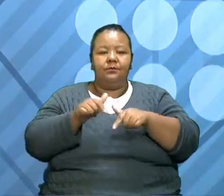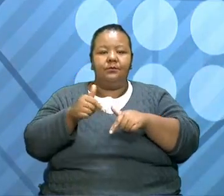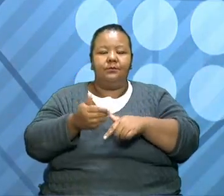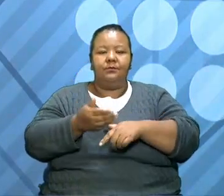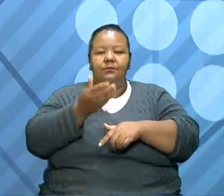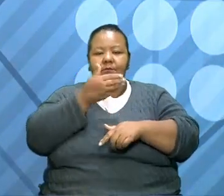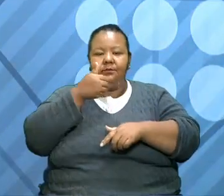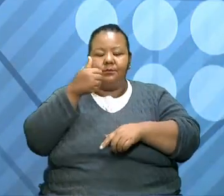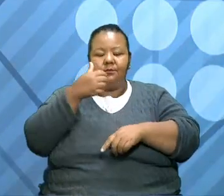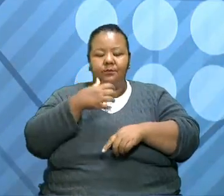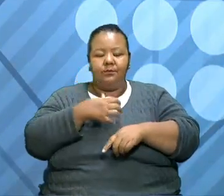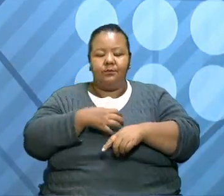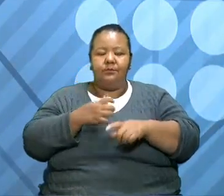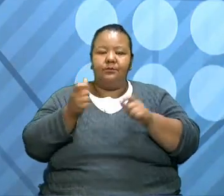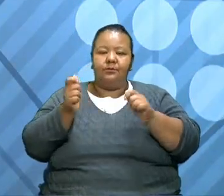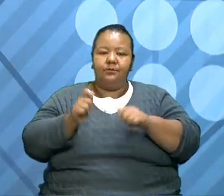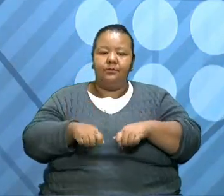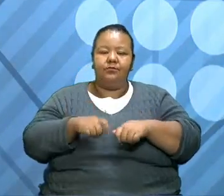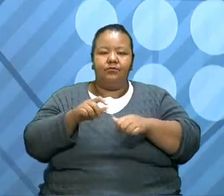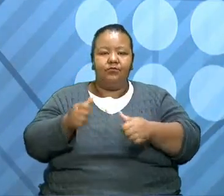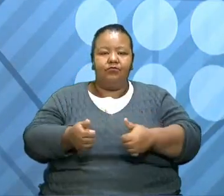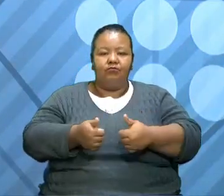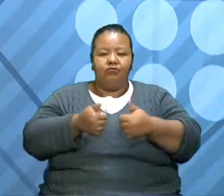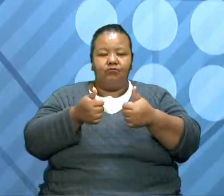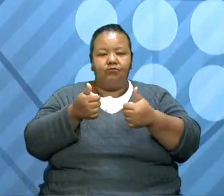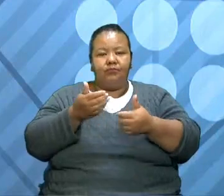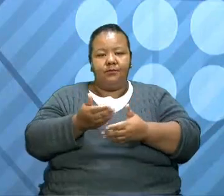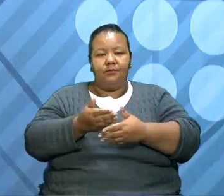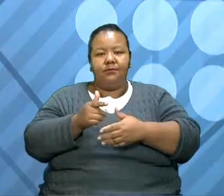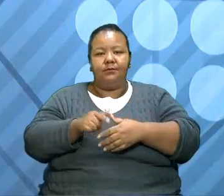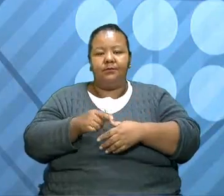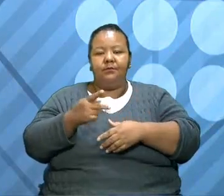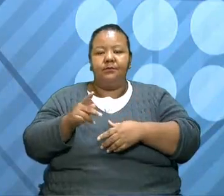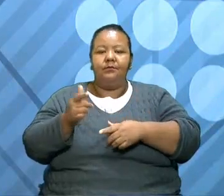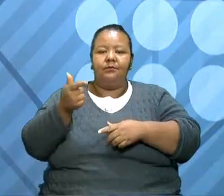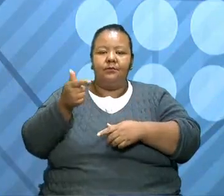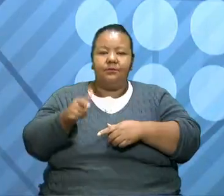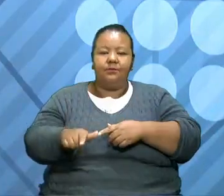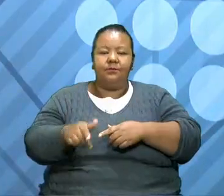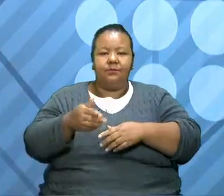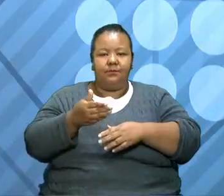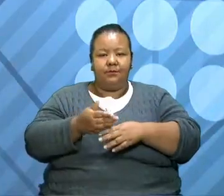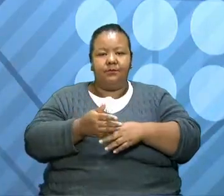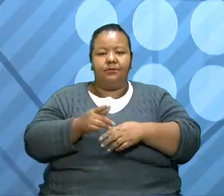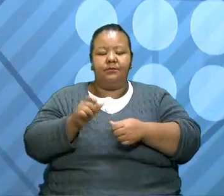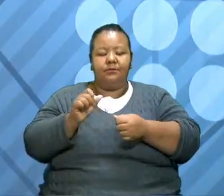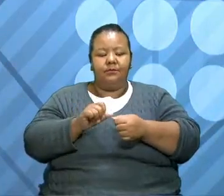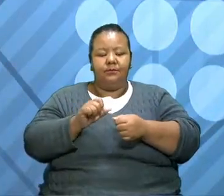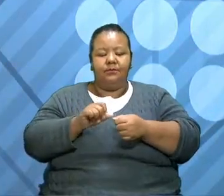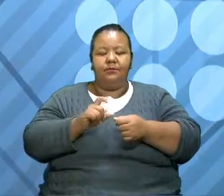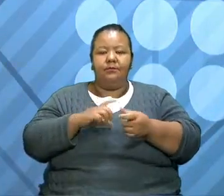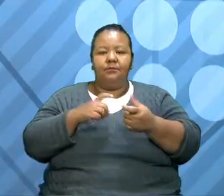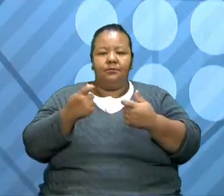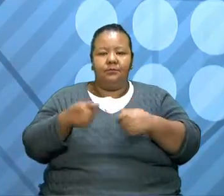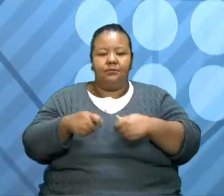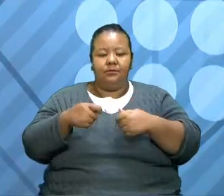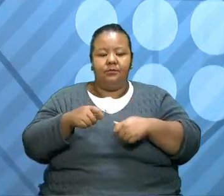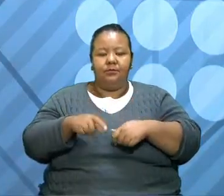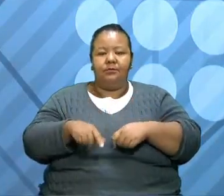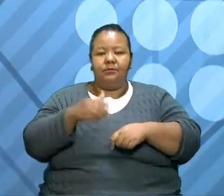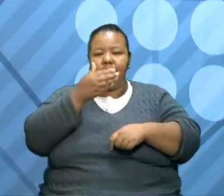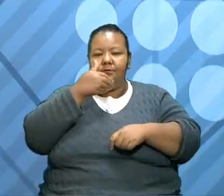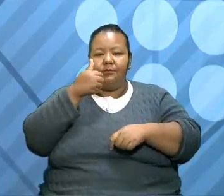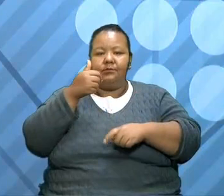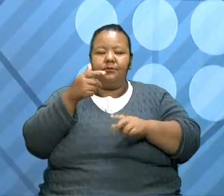da melhor maneira possível, com eficiência e eficácia, para atingir a efetividade. Tem que fazer o que precisa ser feito com os